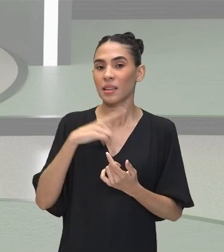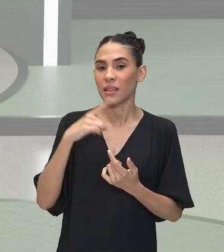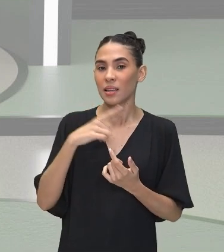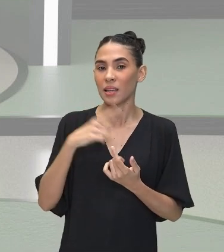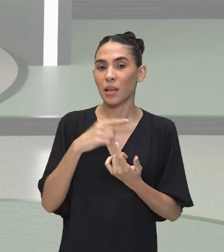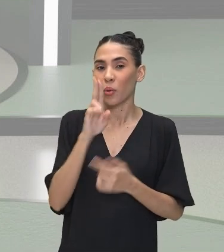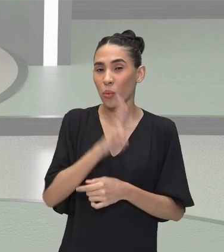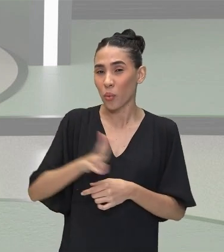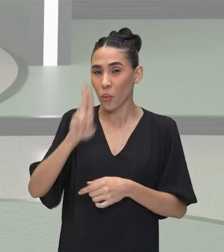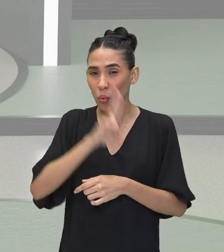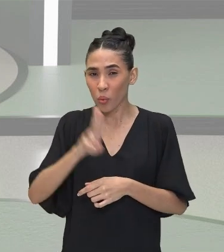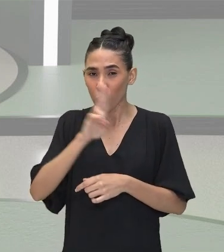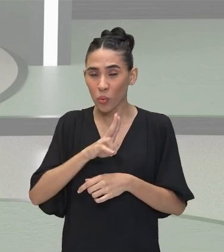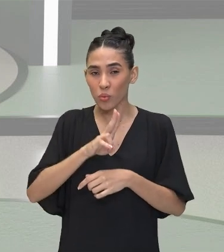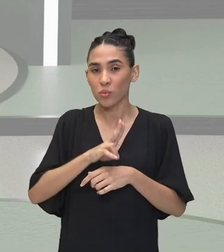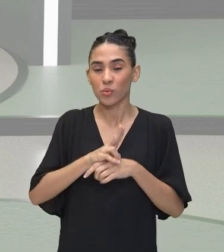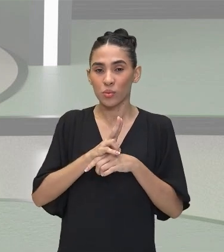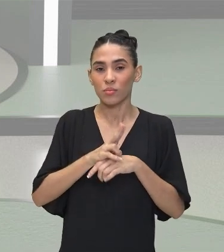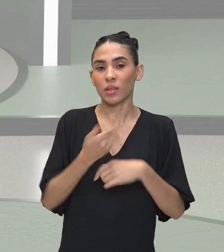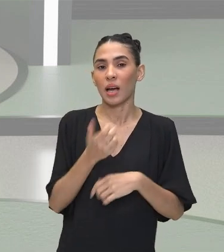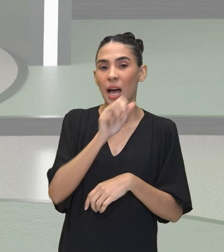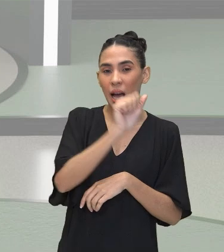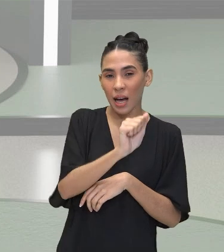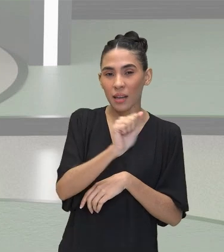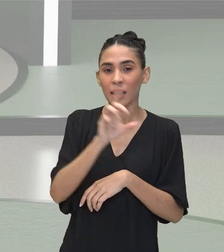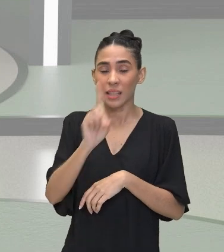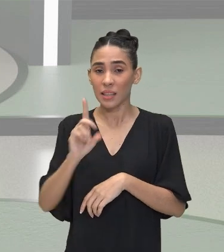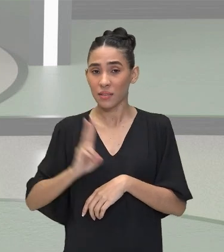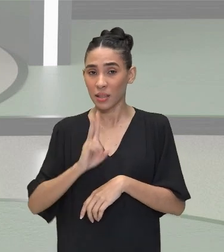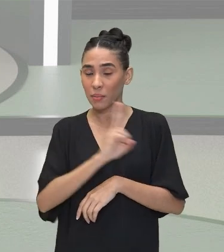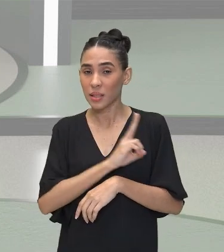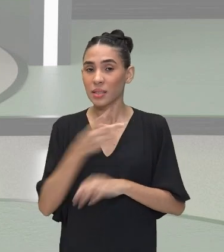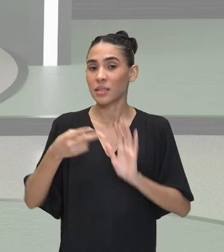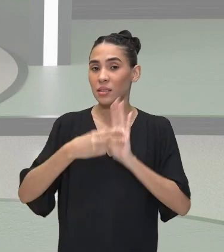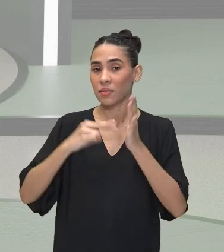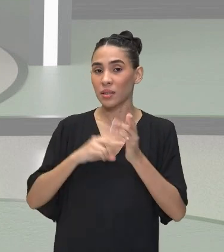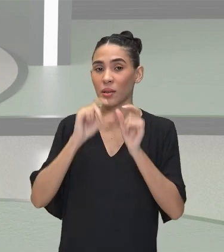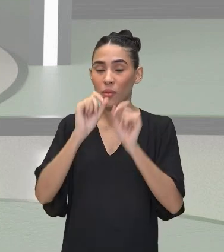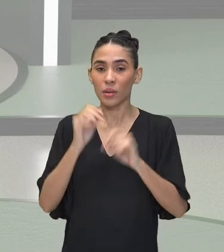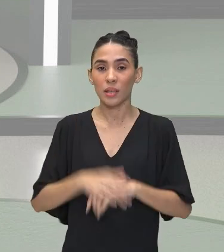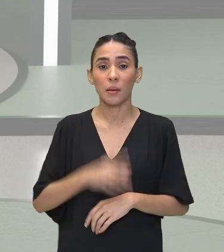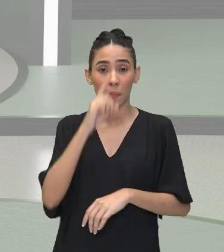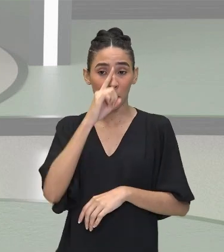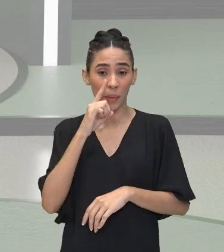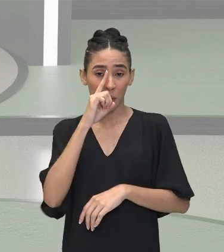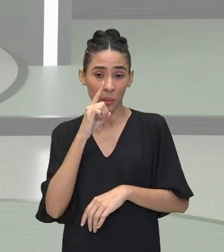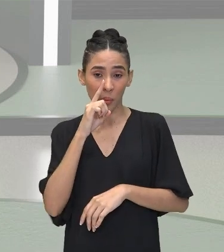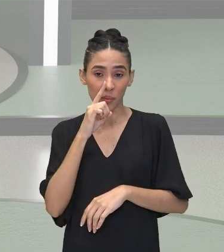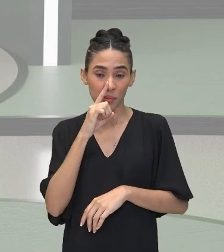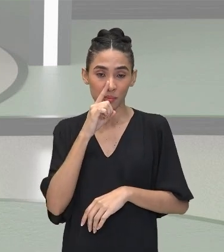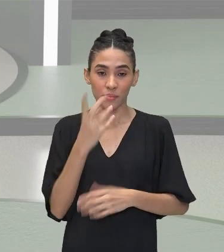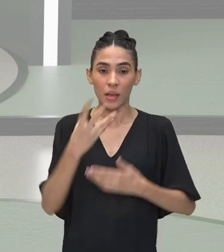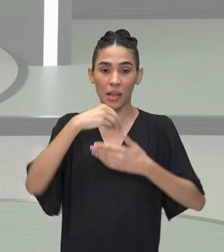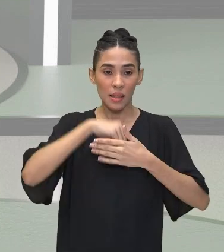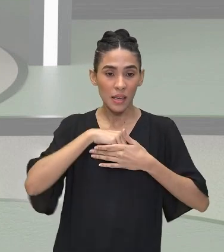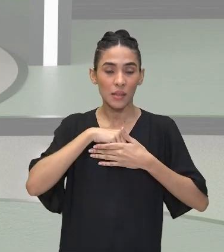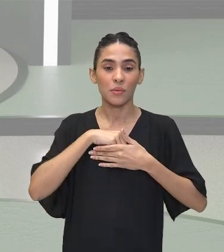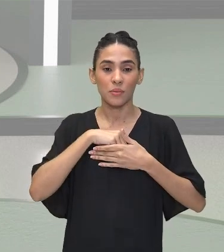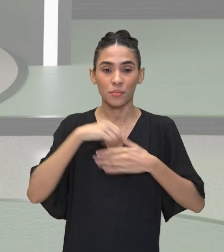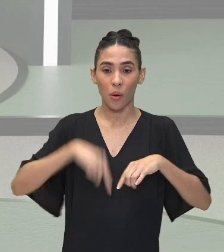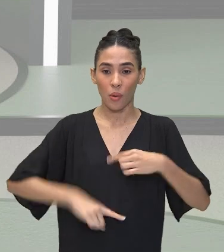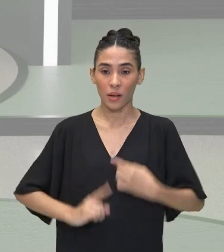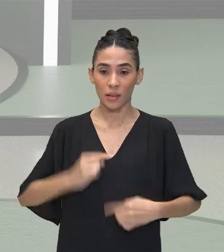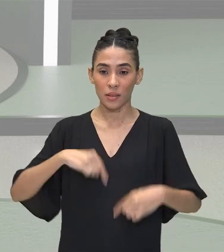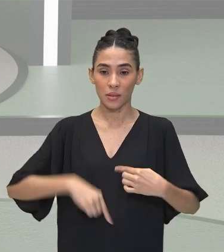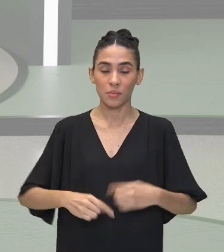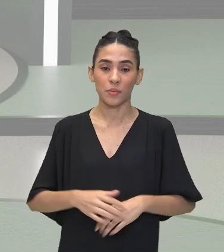excessivo da vitamina A e da vitamina D, isso quer dizer que acaba sendo tóxico para o nosso organismo,